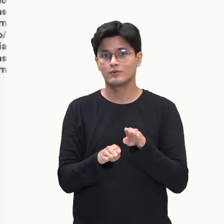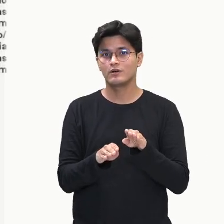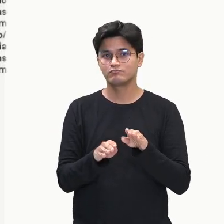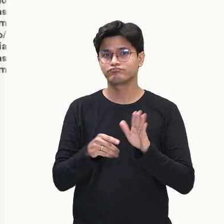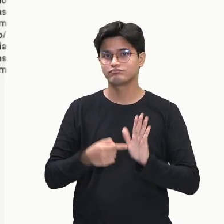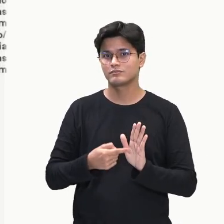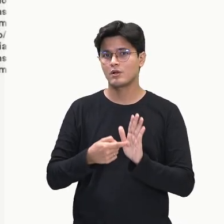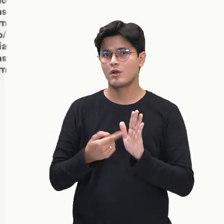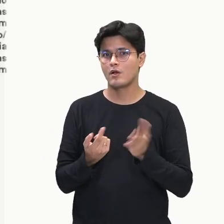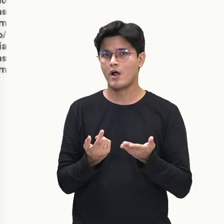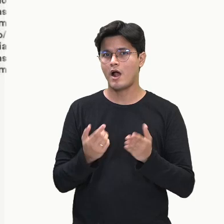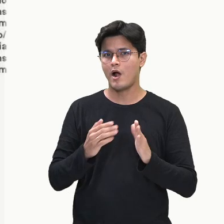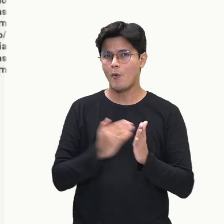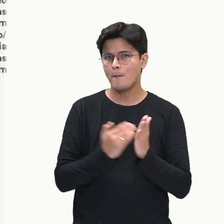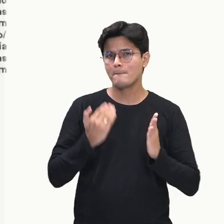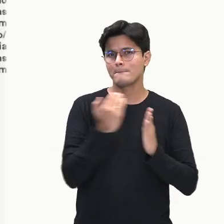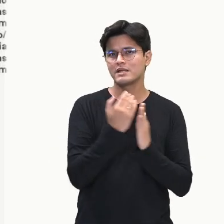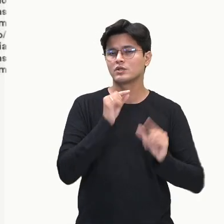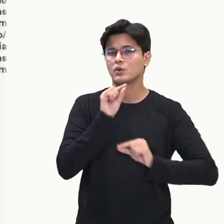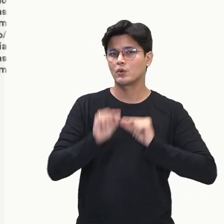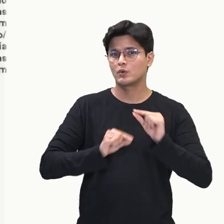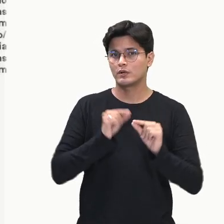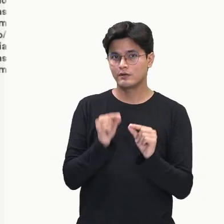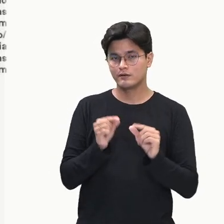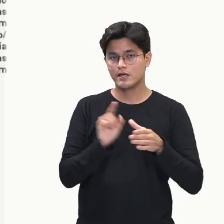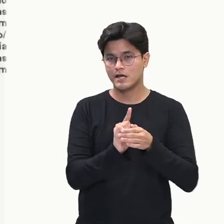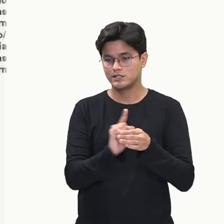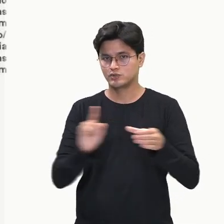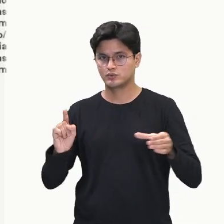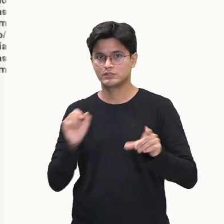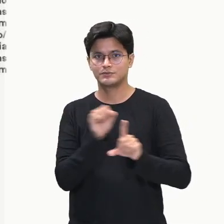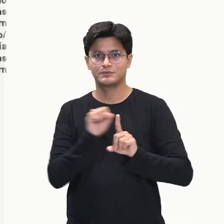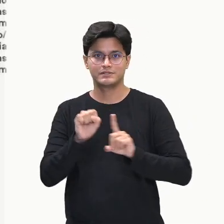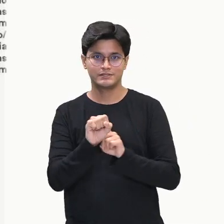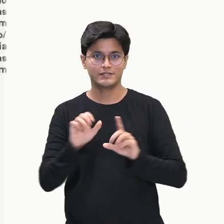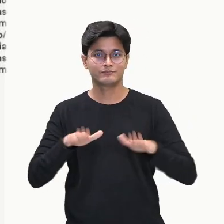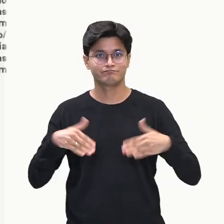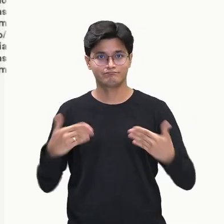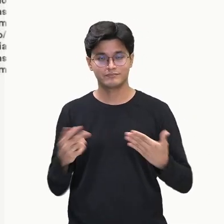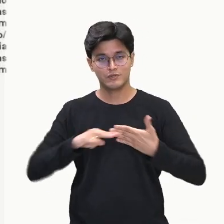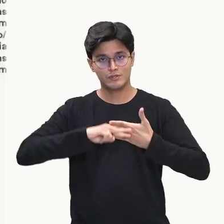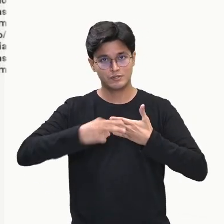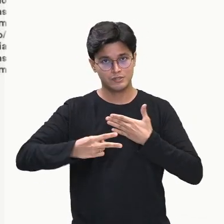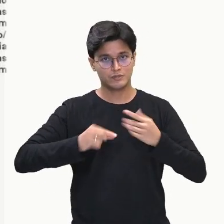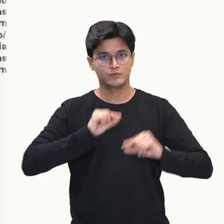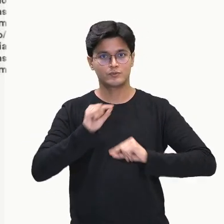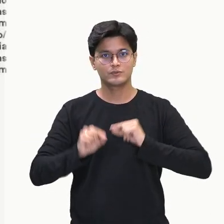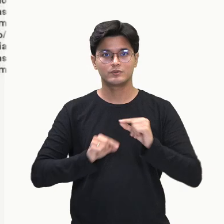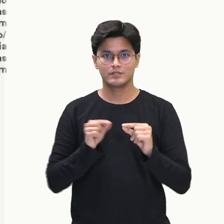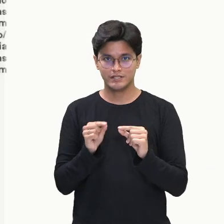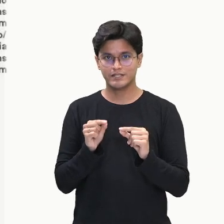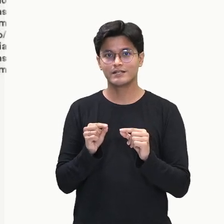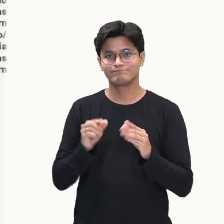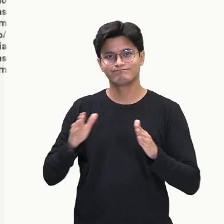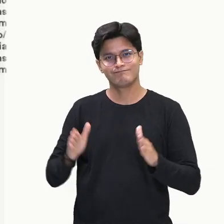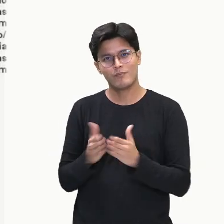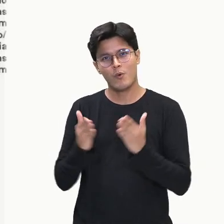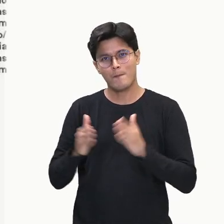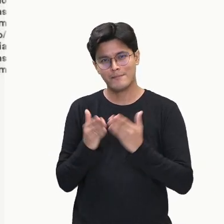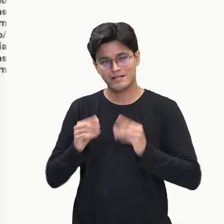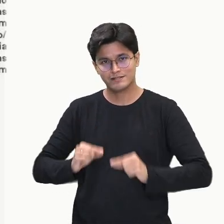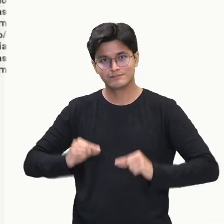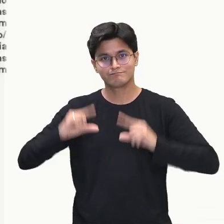exclusão social e isso alimenta lá os ciclos de pobreza e também da violência urbana. E